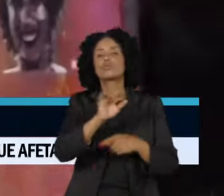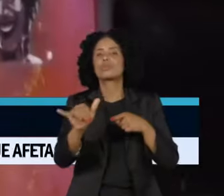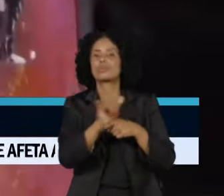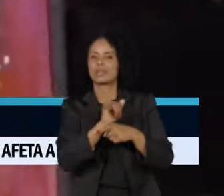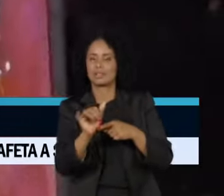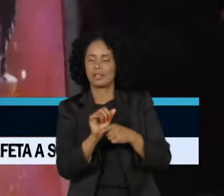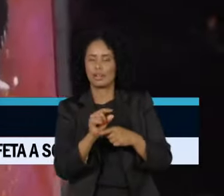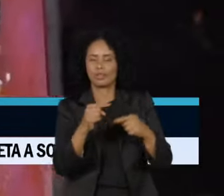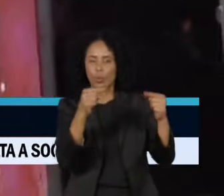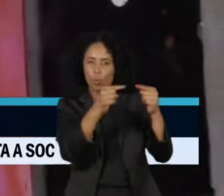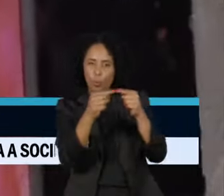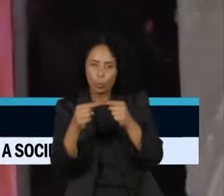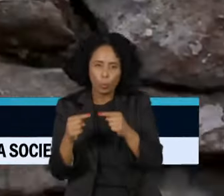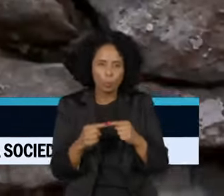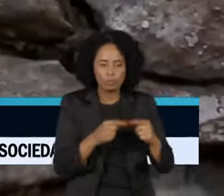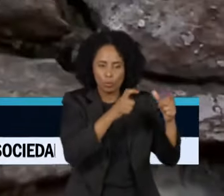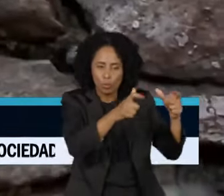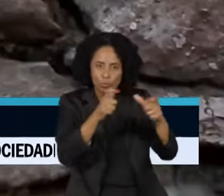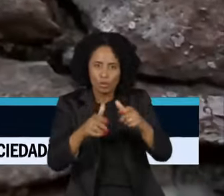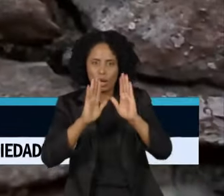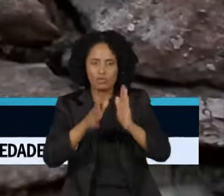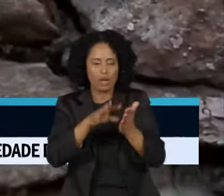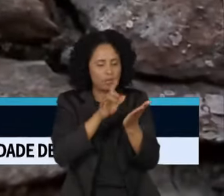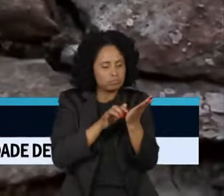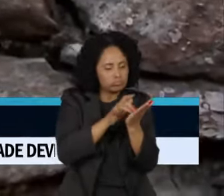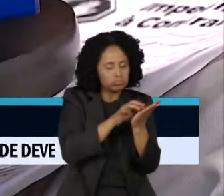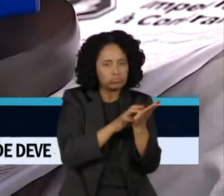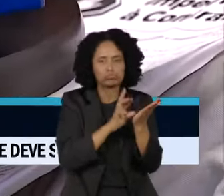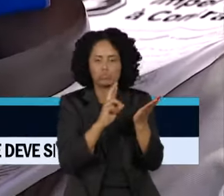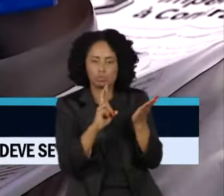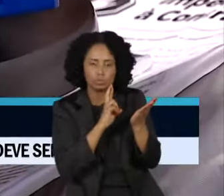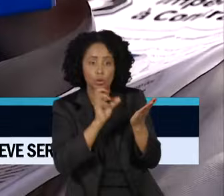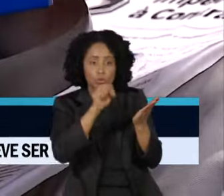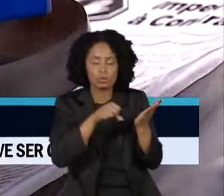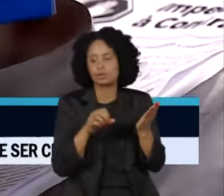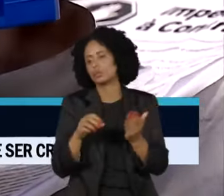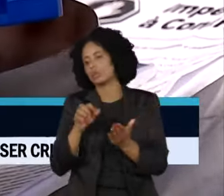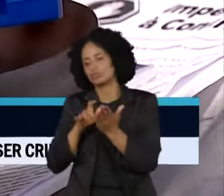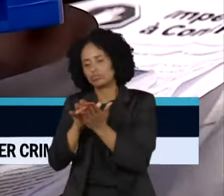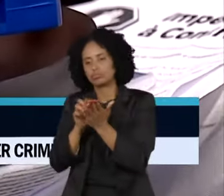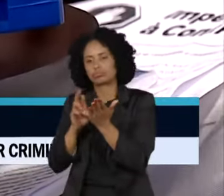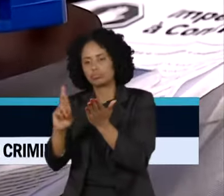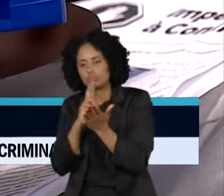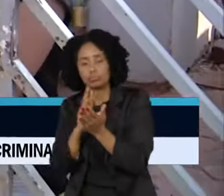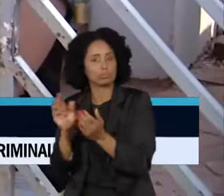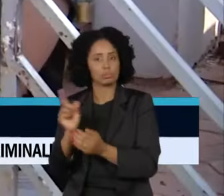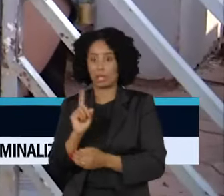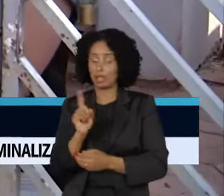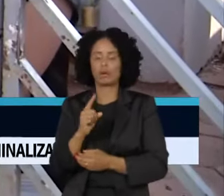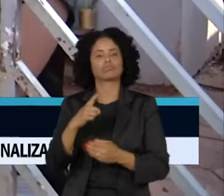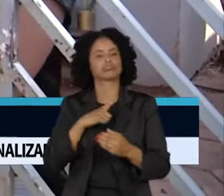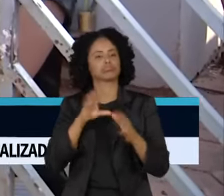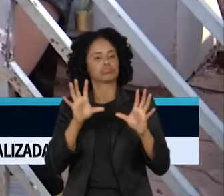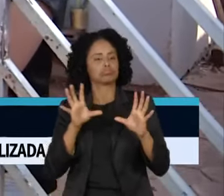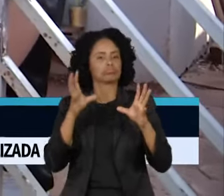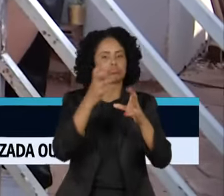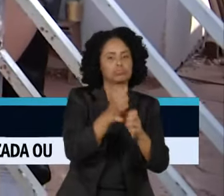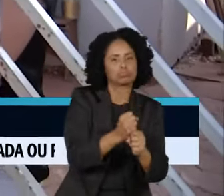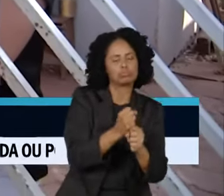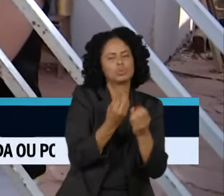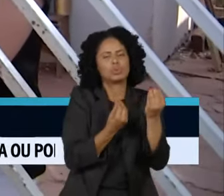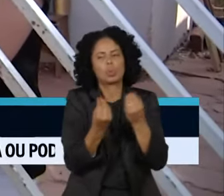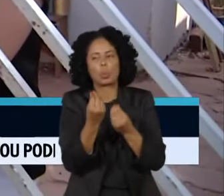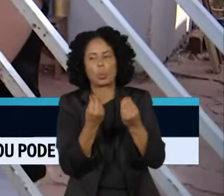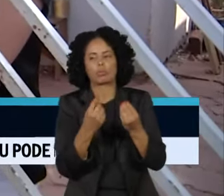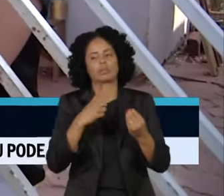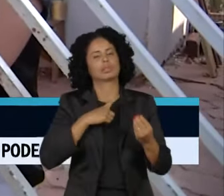combinou setores já recenseados com não recenseados, além de estimativas populacionais. A pesquisa, que deveria